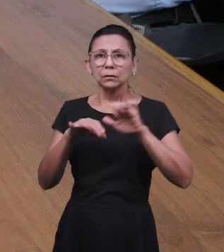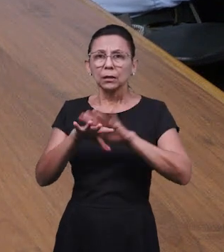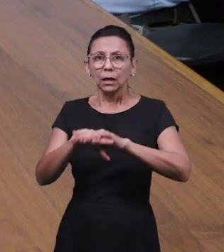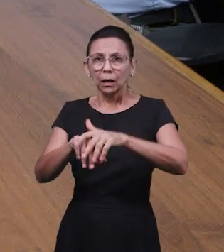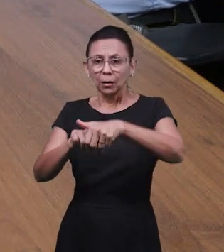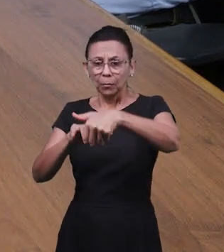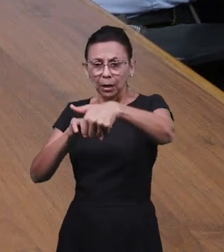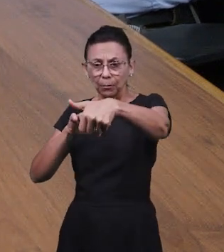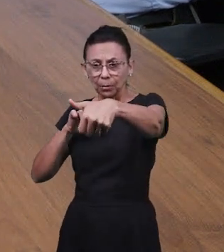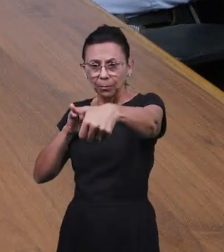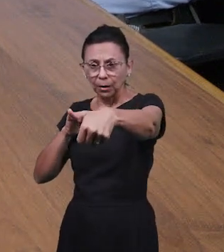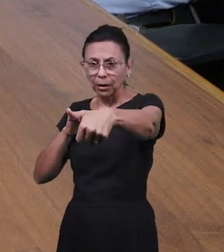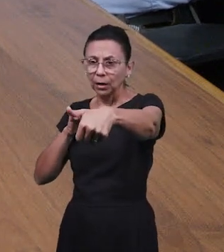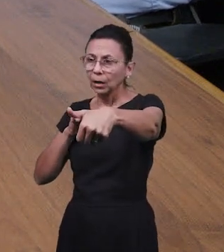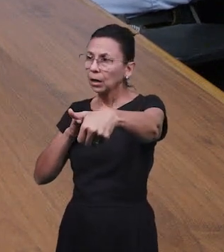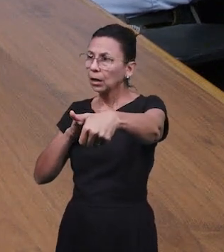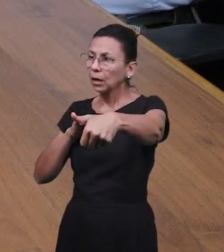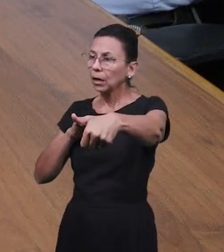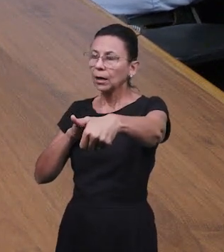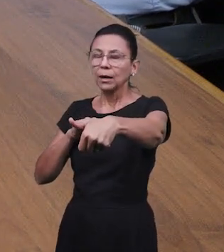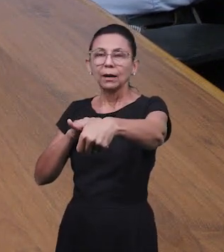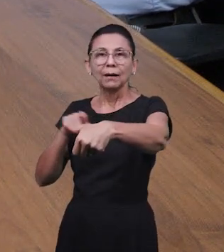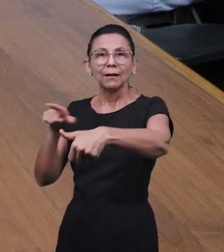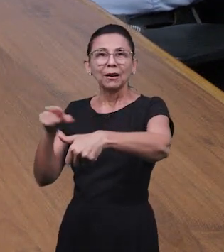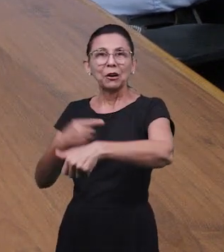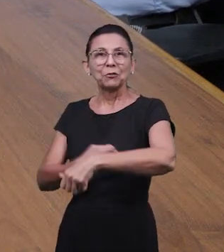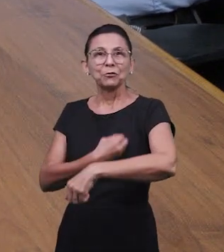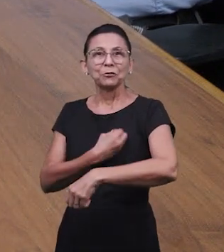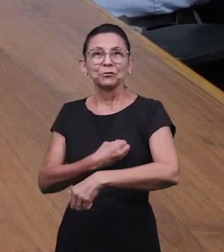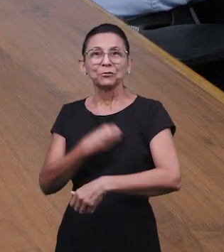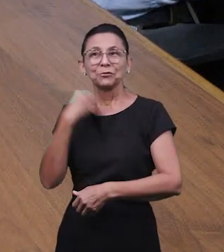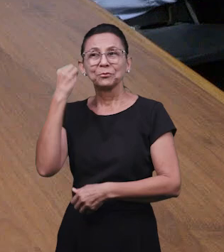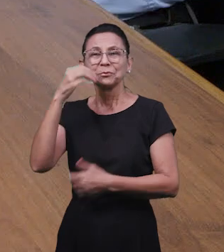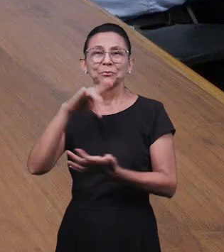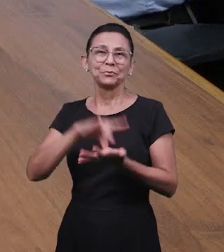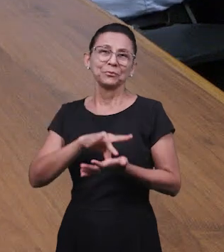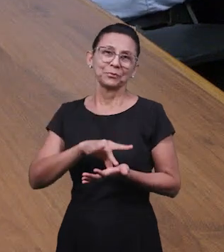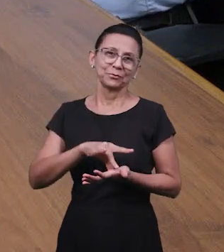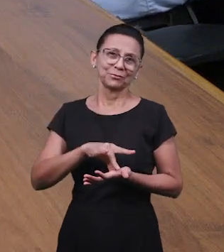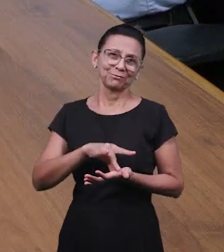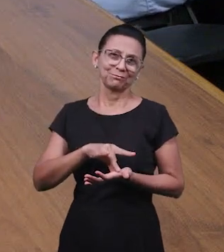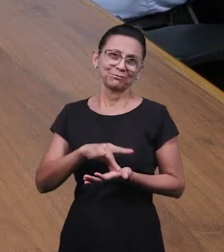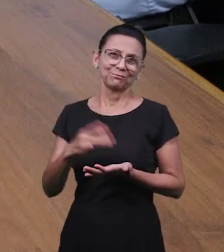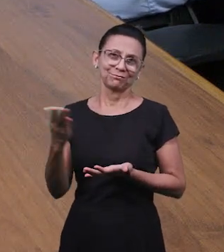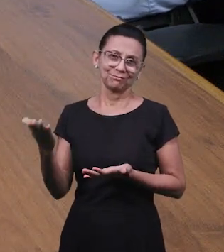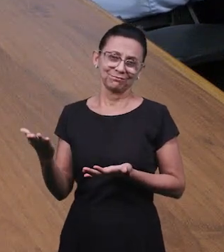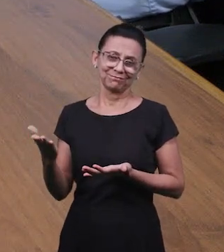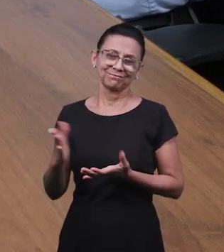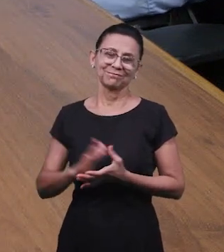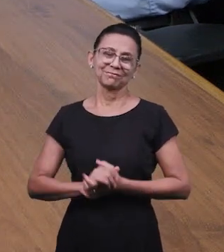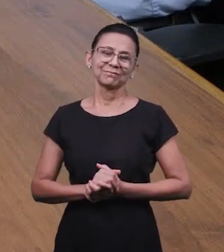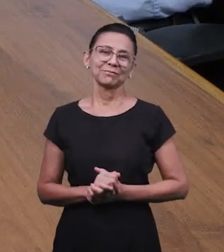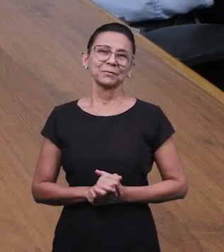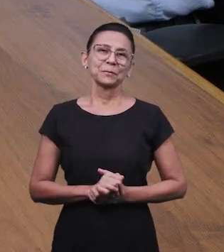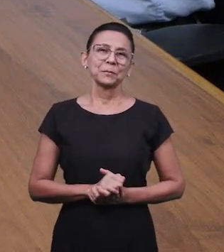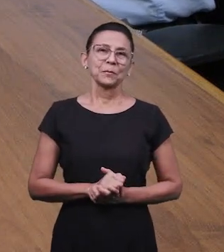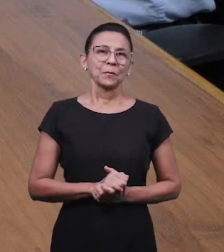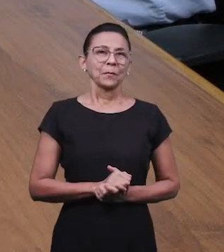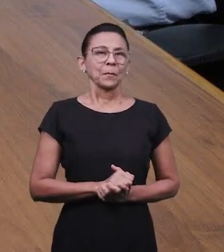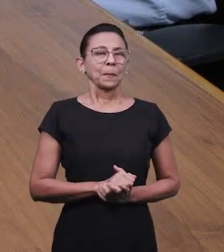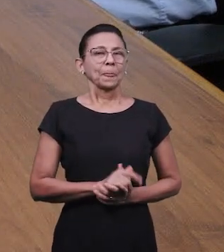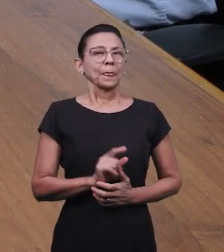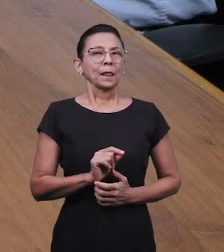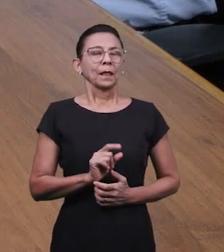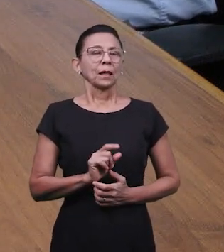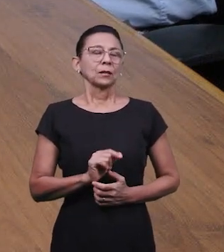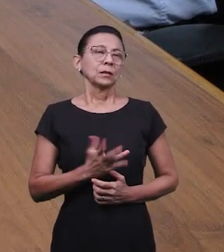arder, né? E agora eles têm uma mensagem de uma experiência real com Jesus vivo. Então, dentro dessa que